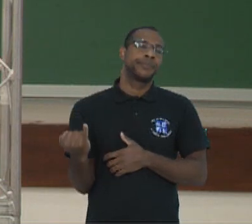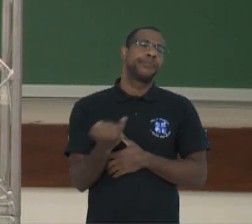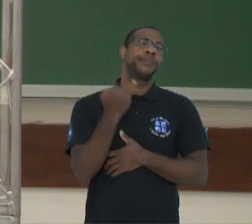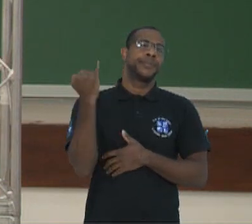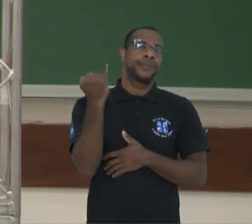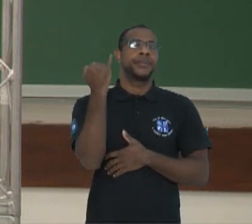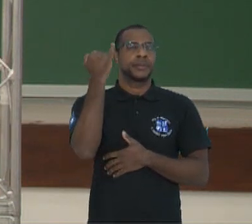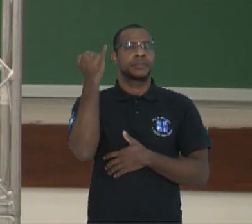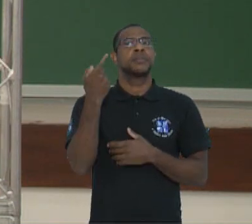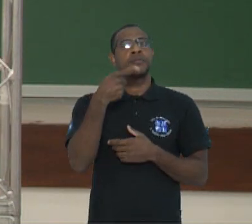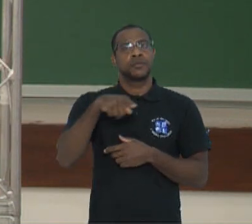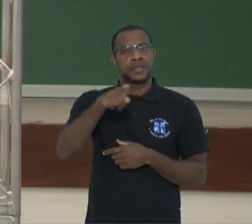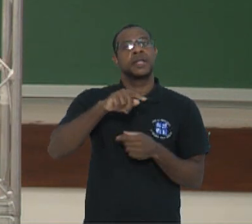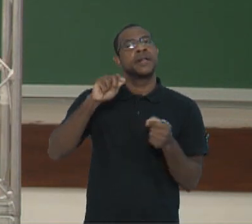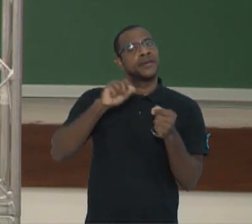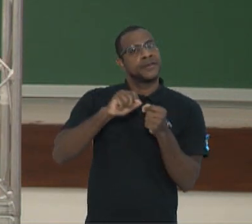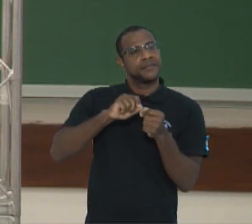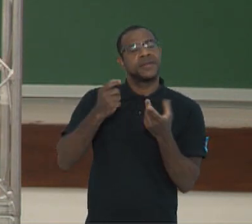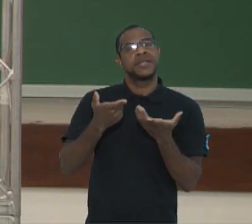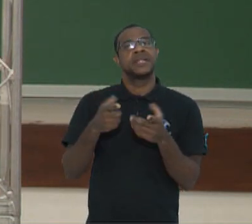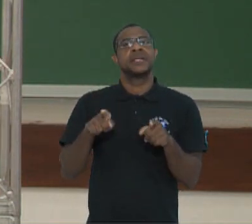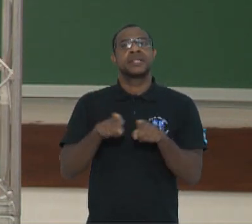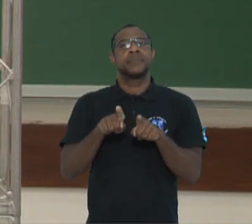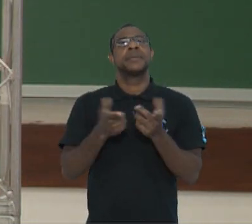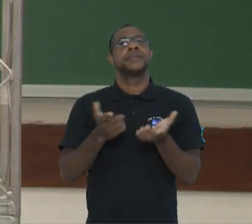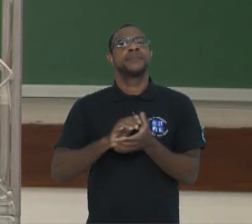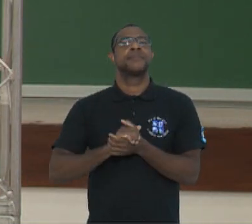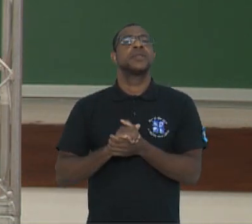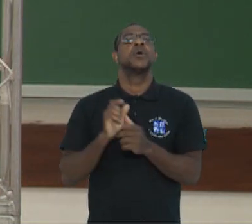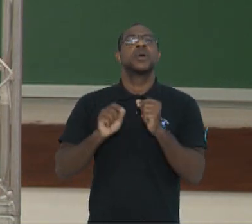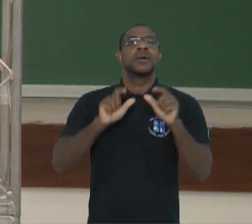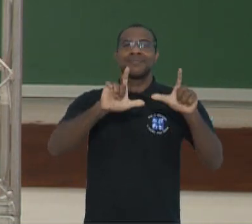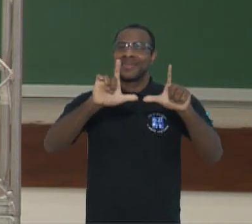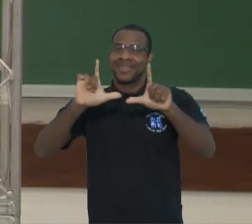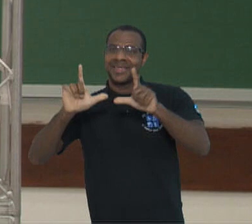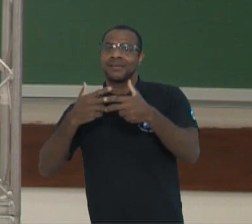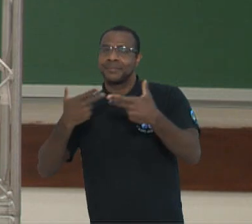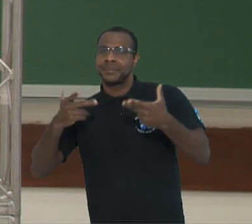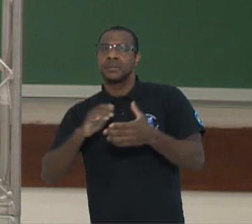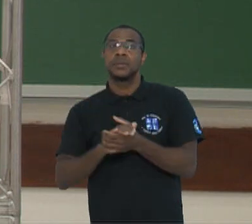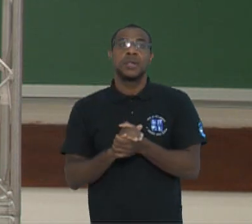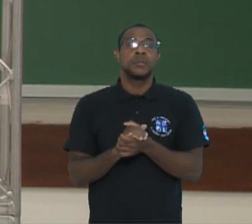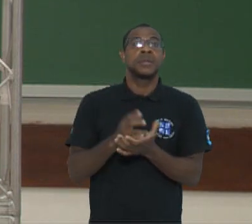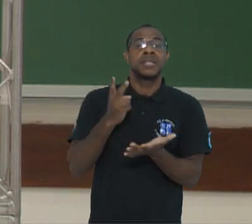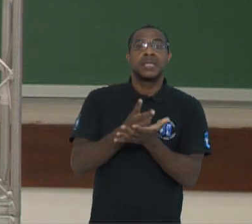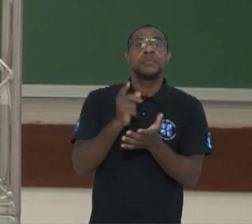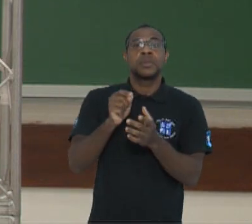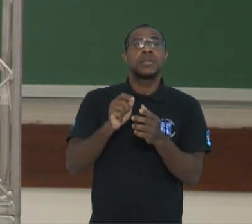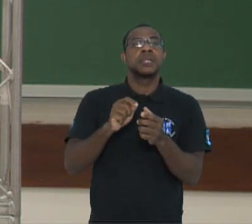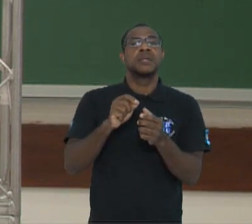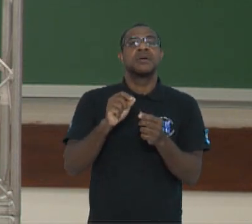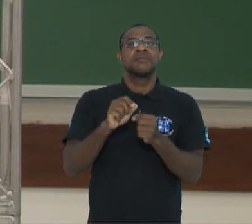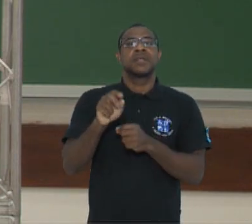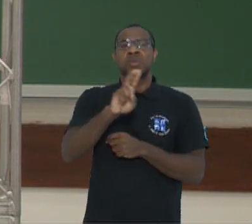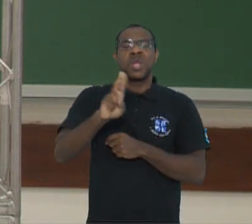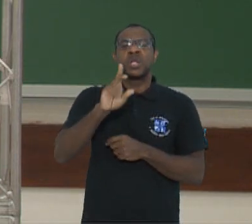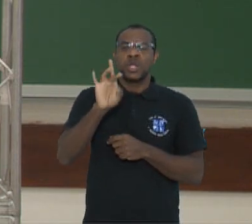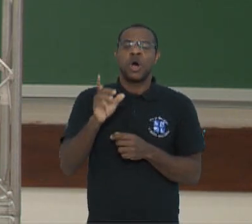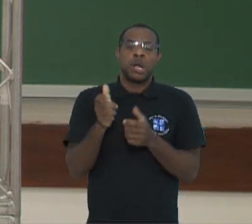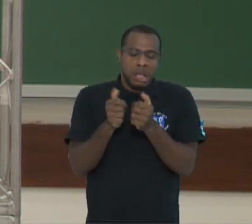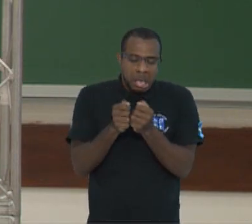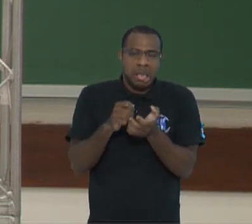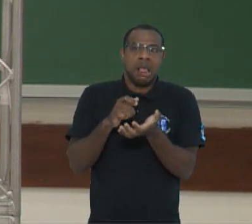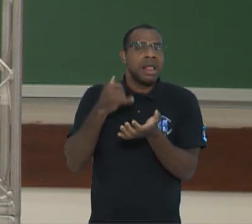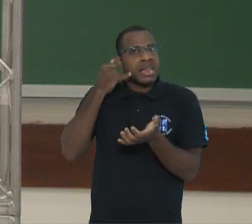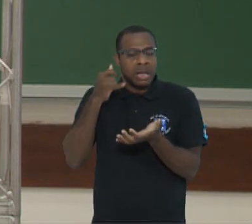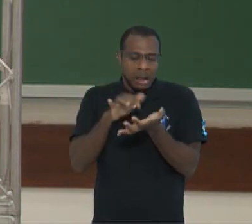vocês fazerem essas situações. Por quê? Porque cada vez que vocês fazem, não é o uso do celular, não é o uso